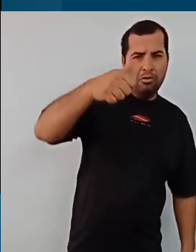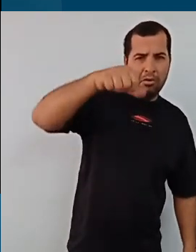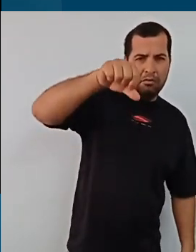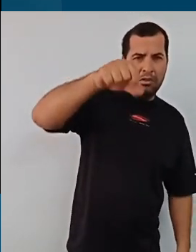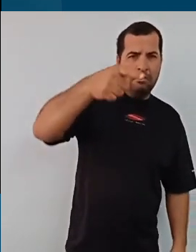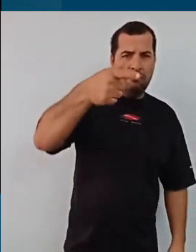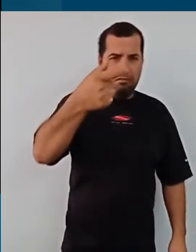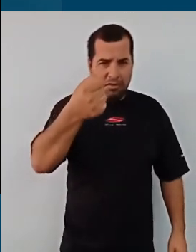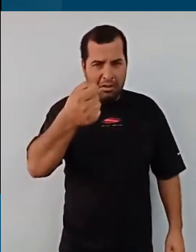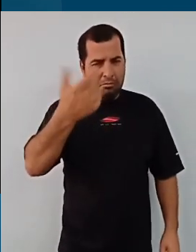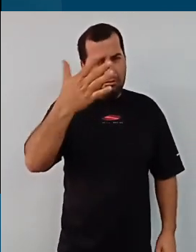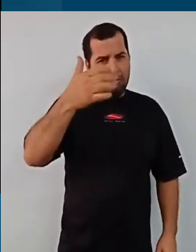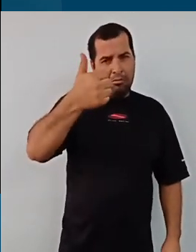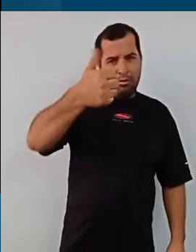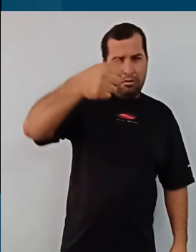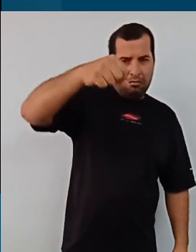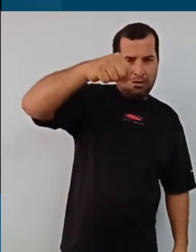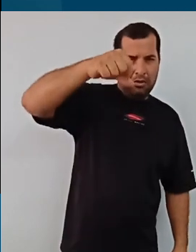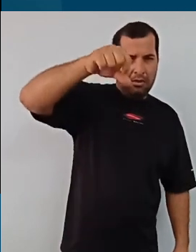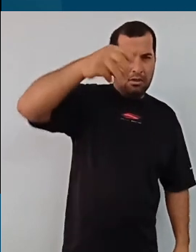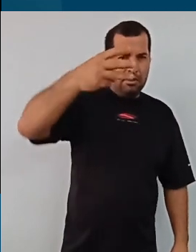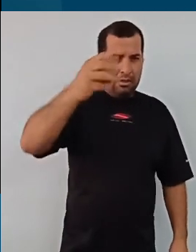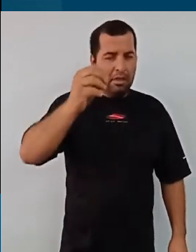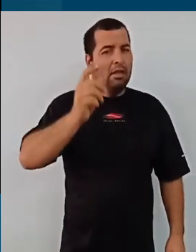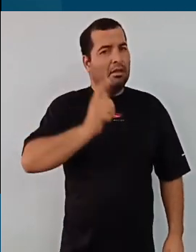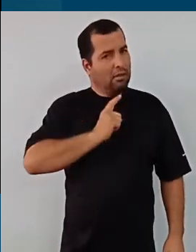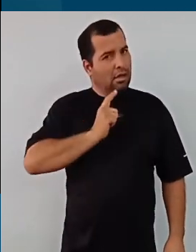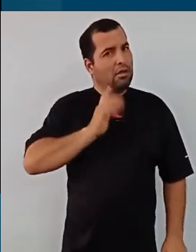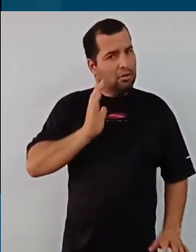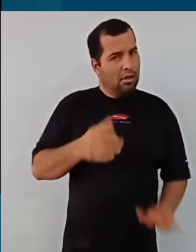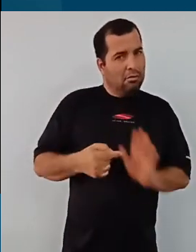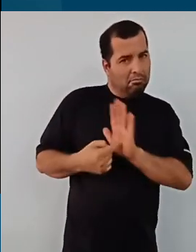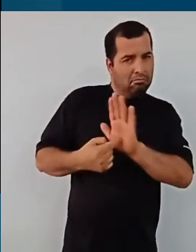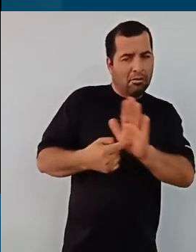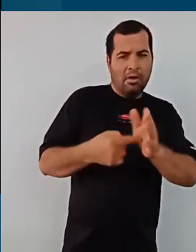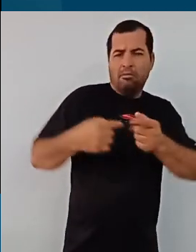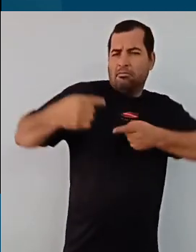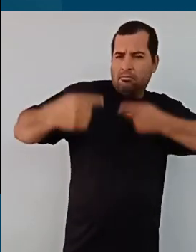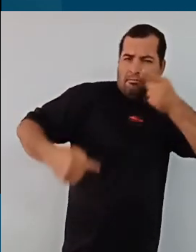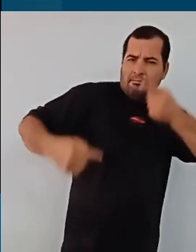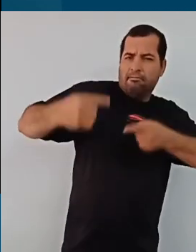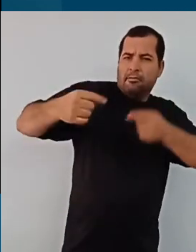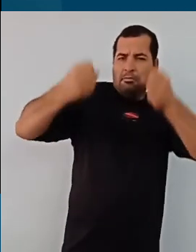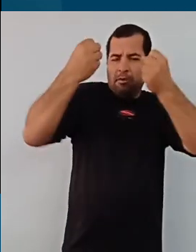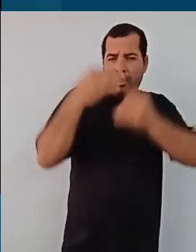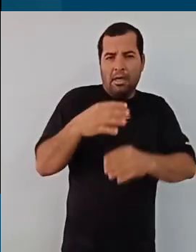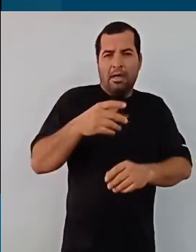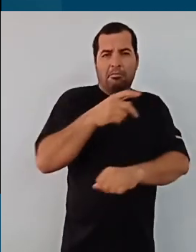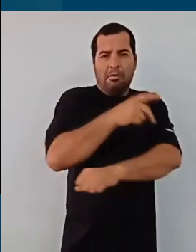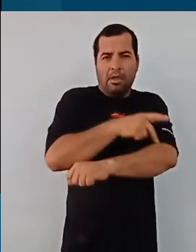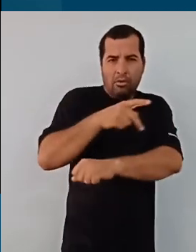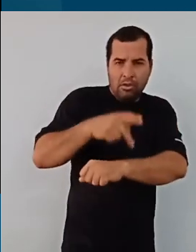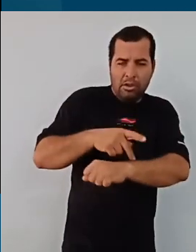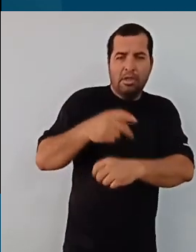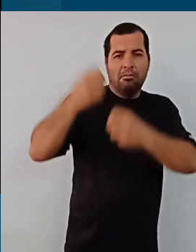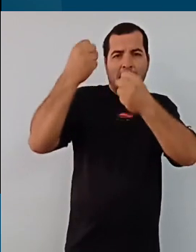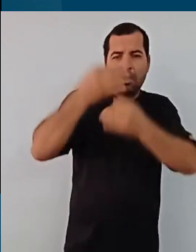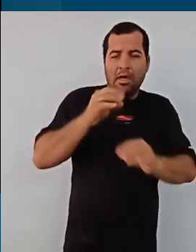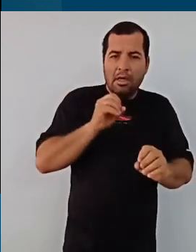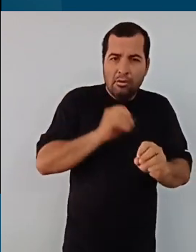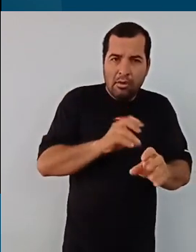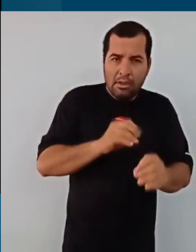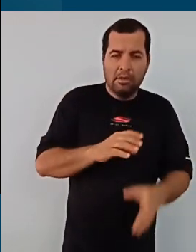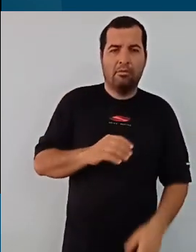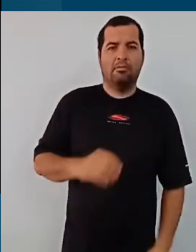1920, 30, elas já estavam no discurso educacional. E, como eu disse,